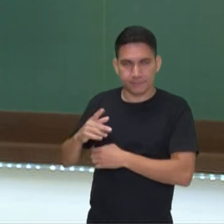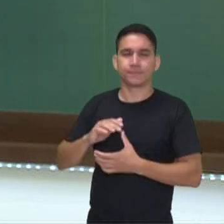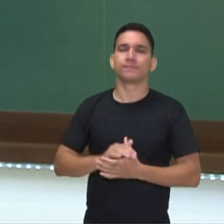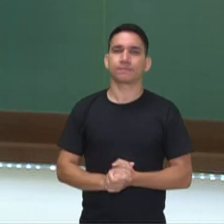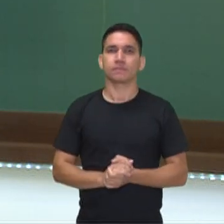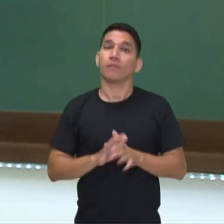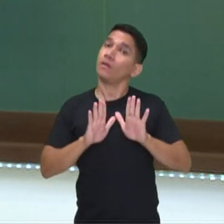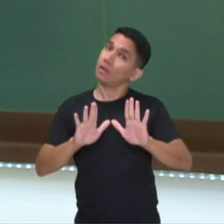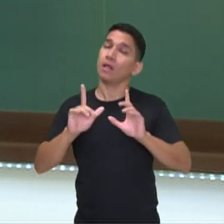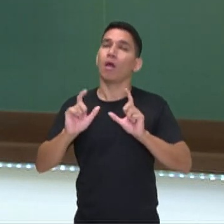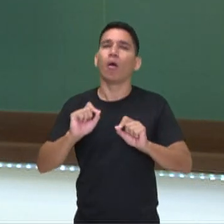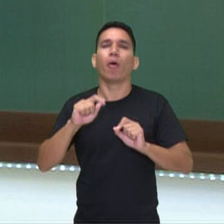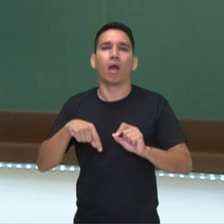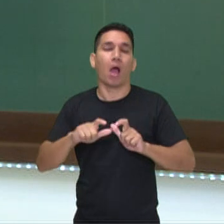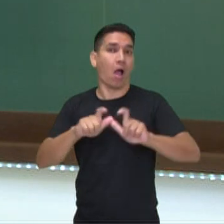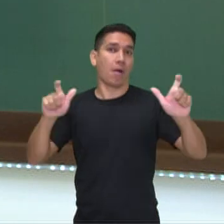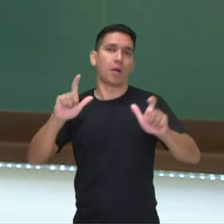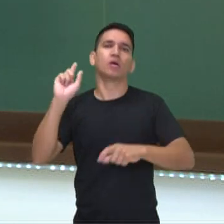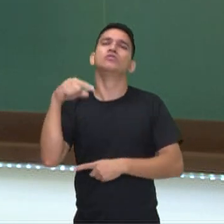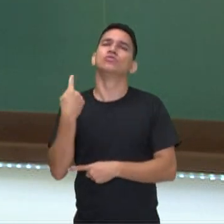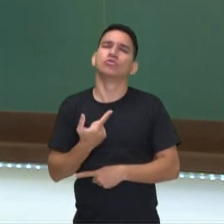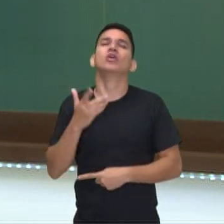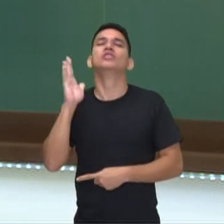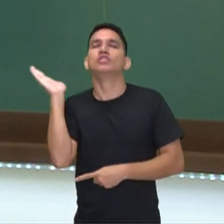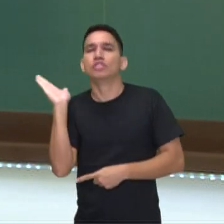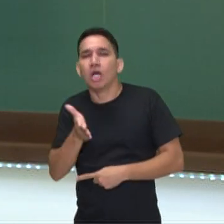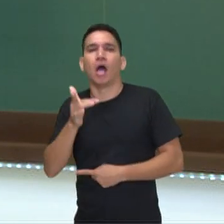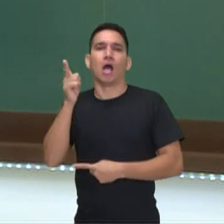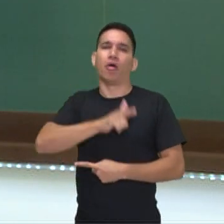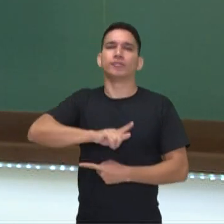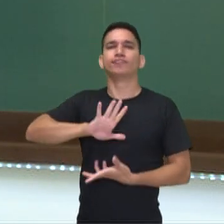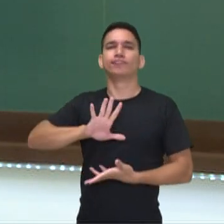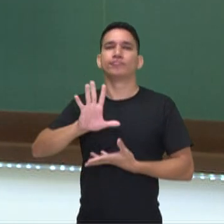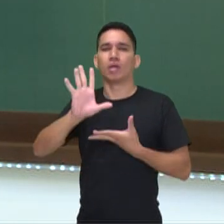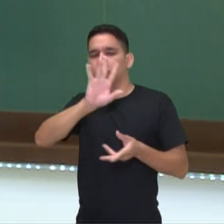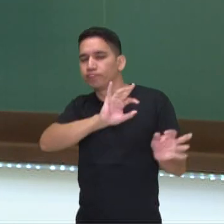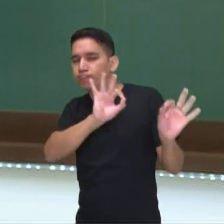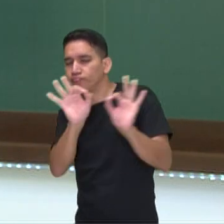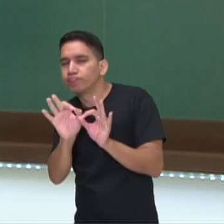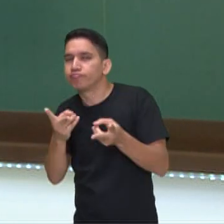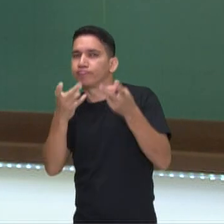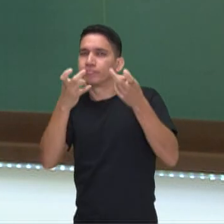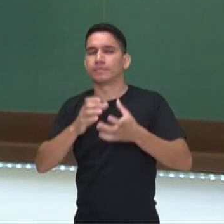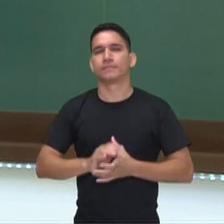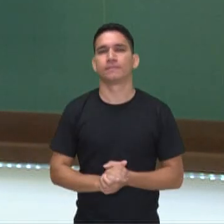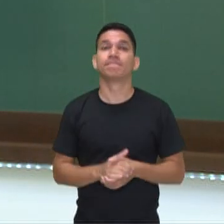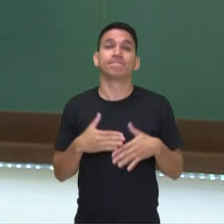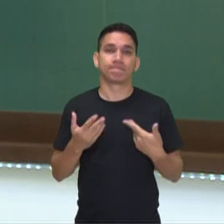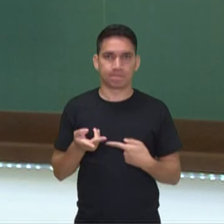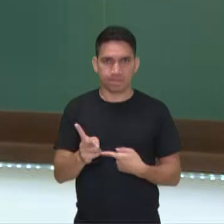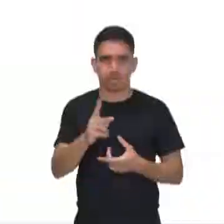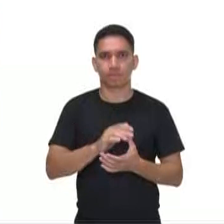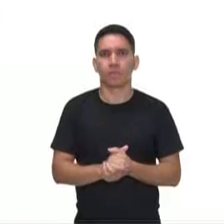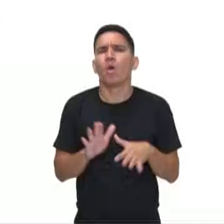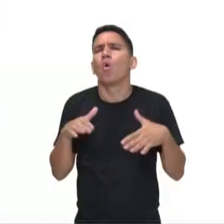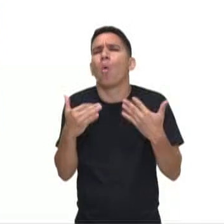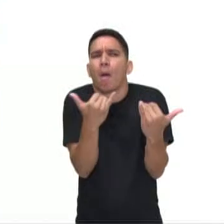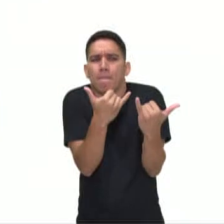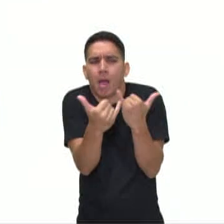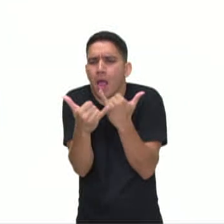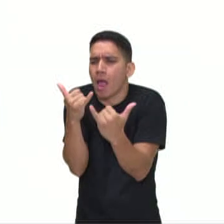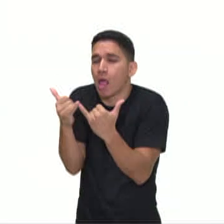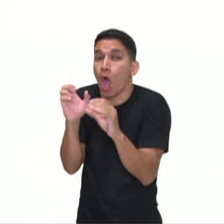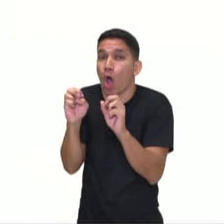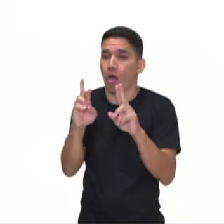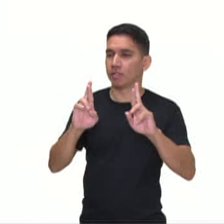Lisboa, mas uma boa parte a gente já consegue ver aí, né, pessoal? Então, assim, vamos lá. Quais as semelhanças e diferenças